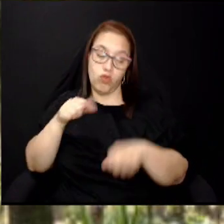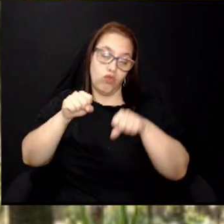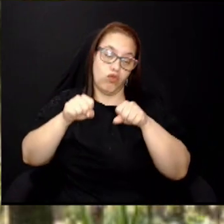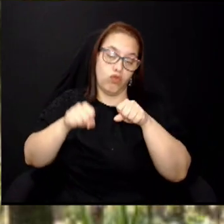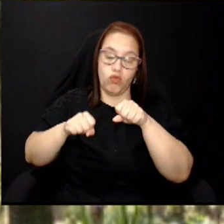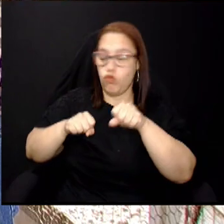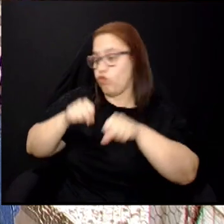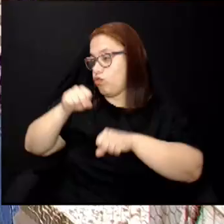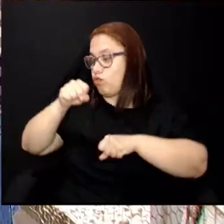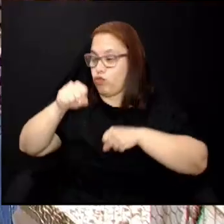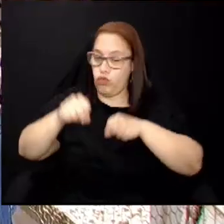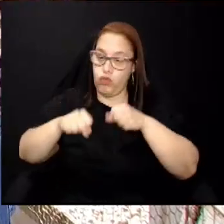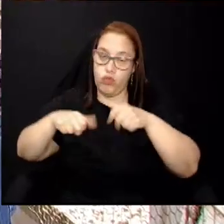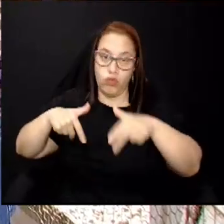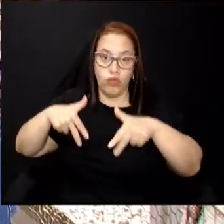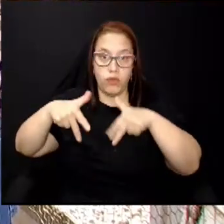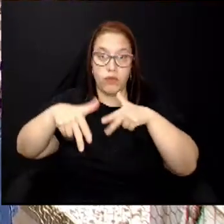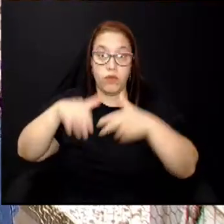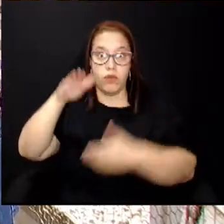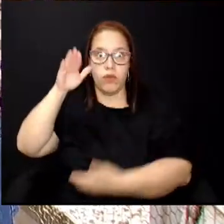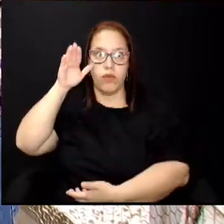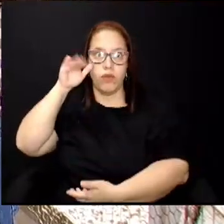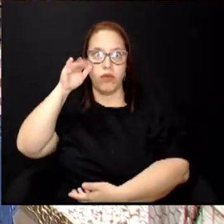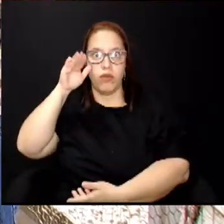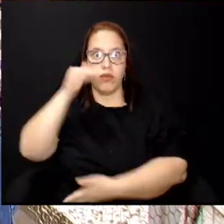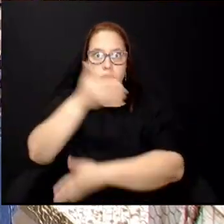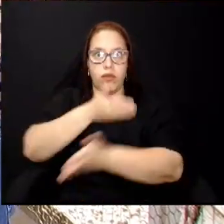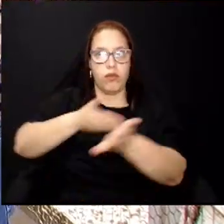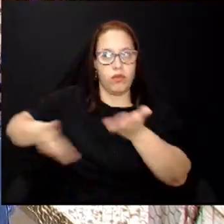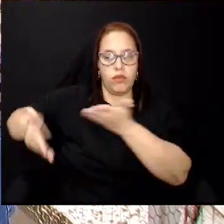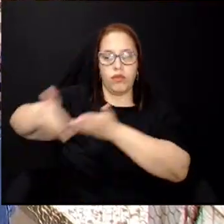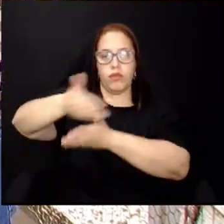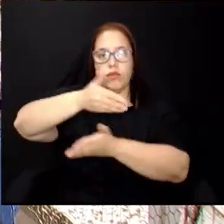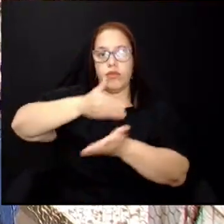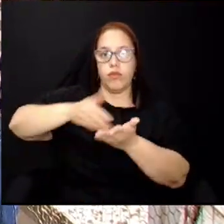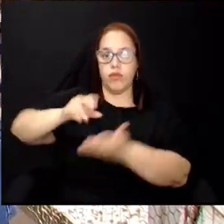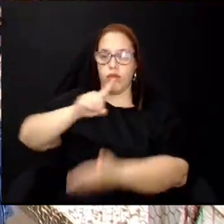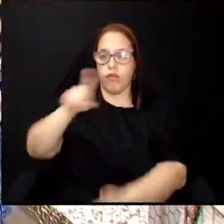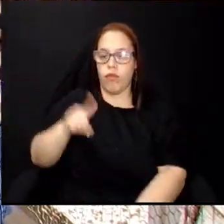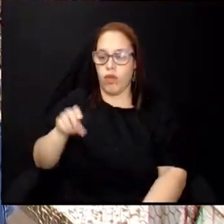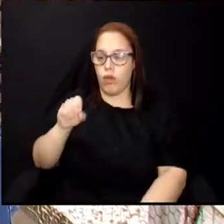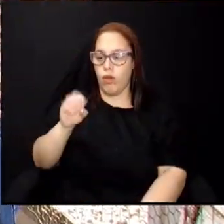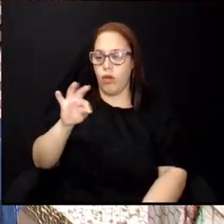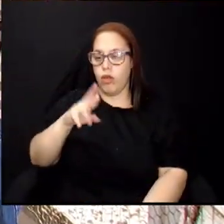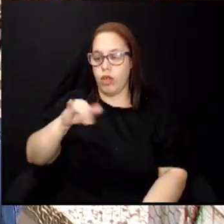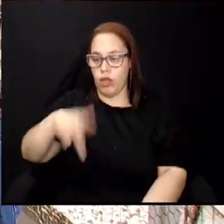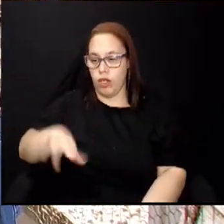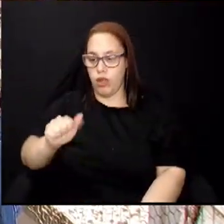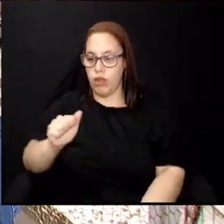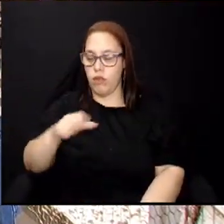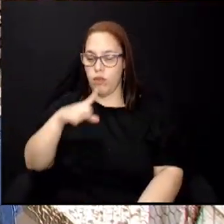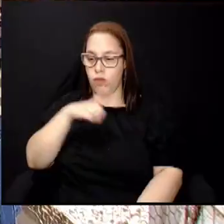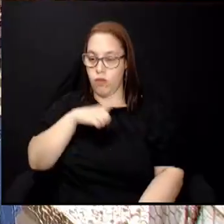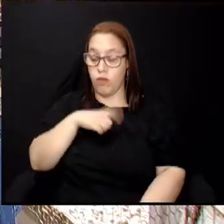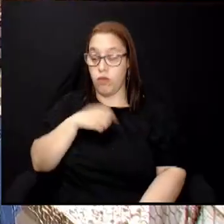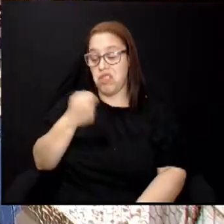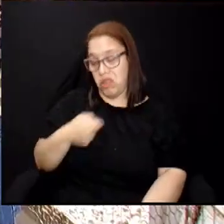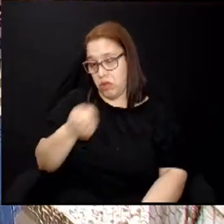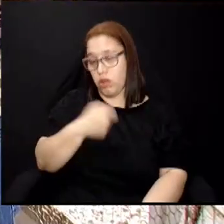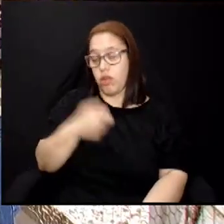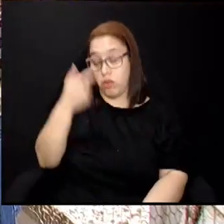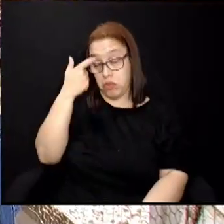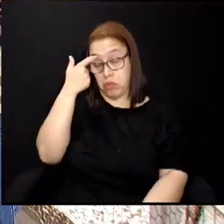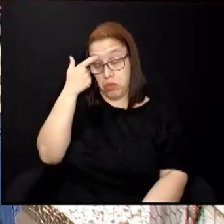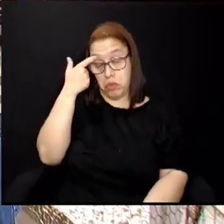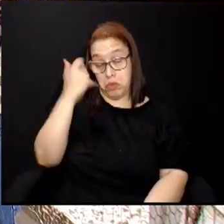minha curiosidade, meu envolvimento com a zootecnia foi crescendo também, porque tinha as associações, e lá eu tive a oportunidade